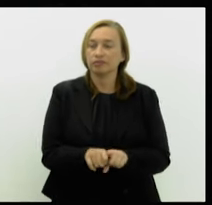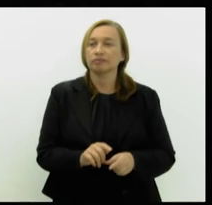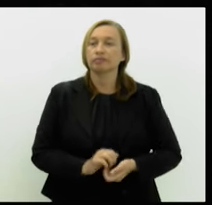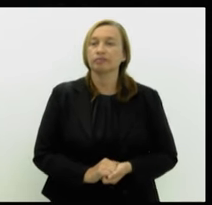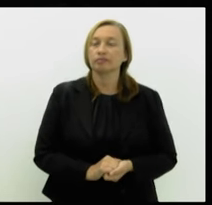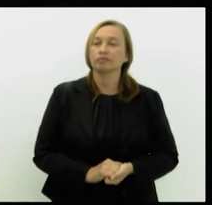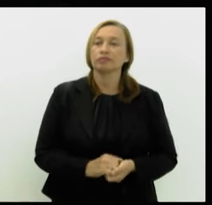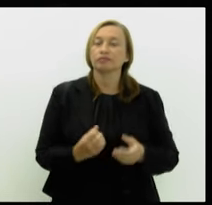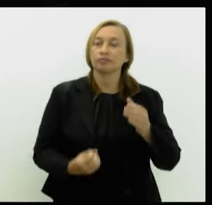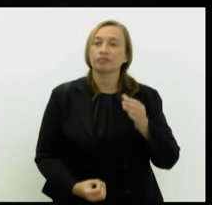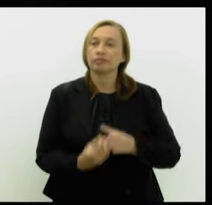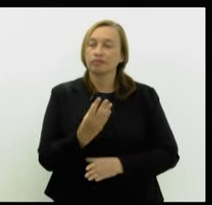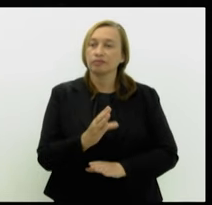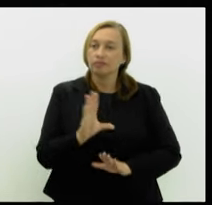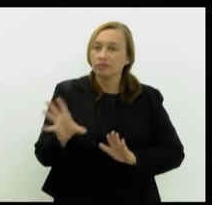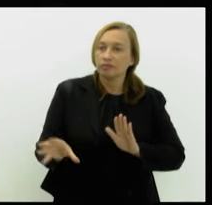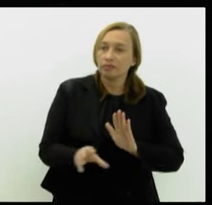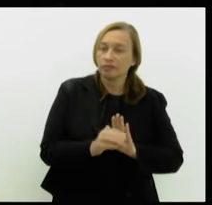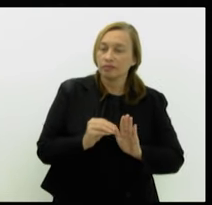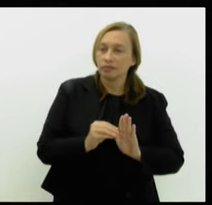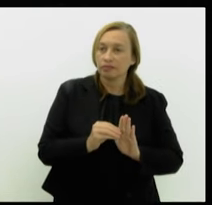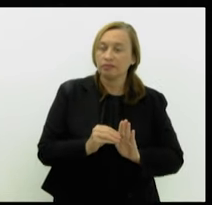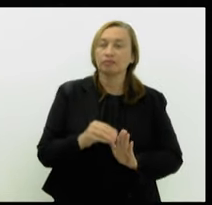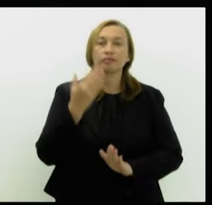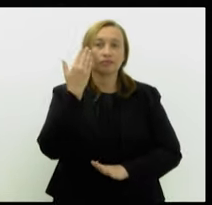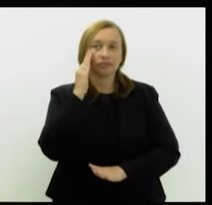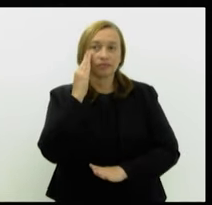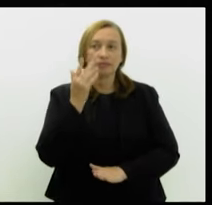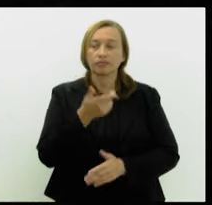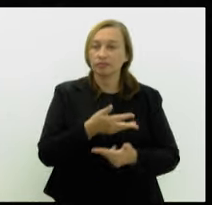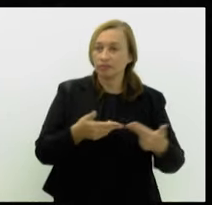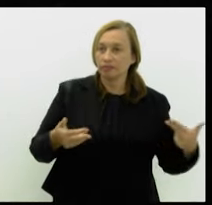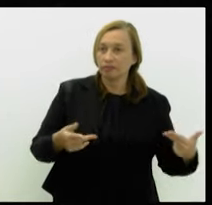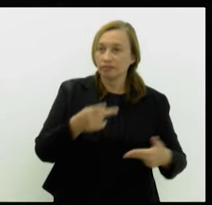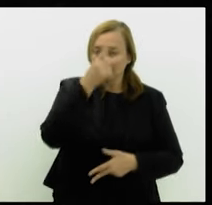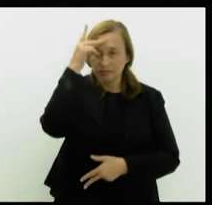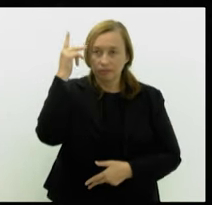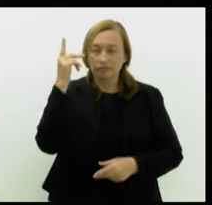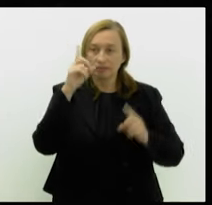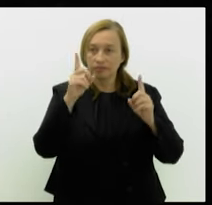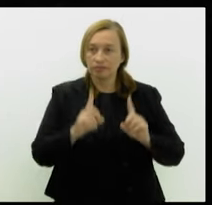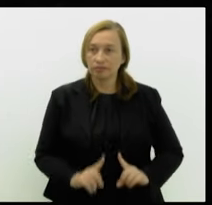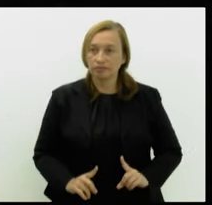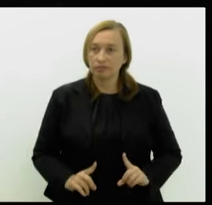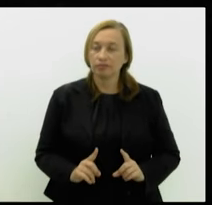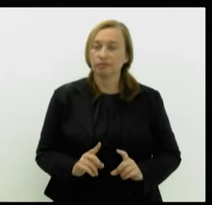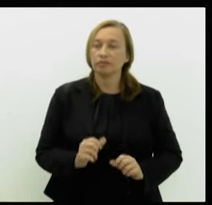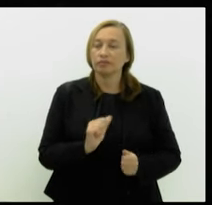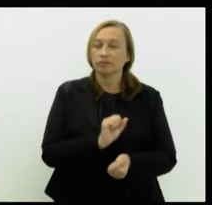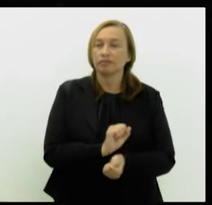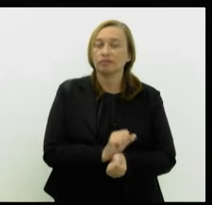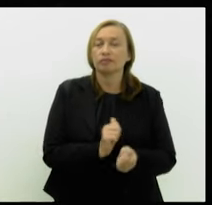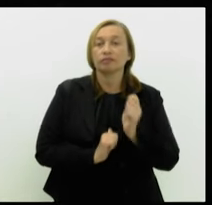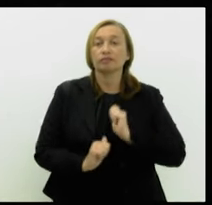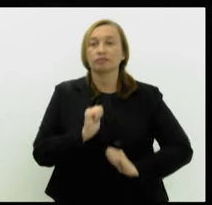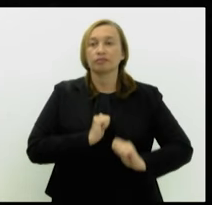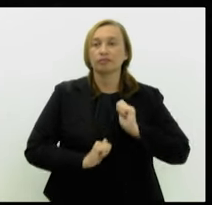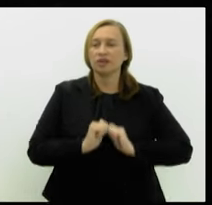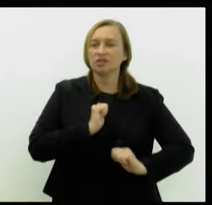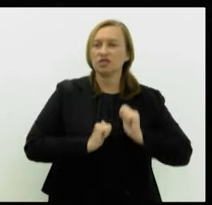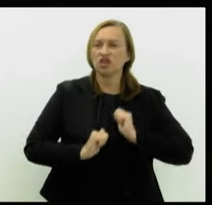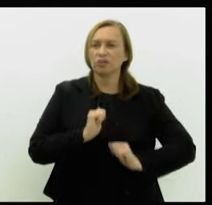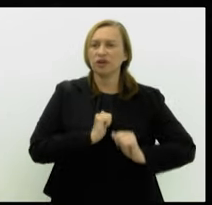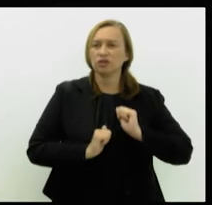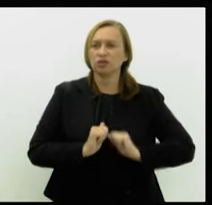emenda nesse sentido, mas eu retirei por entender que tem muitas pessoas com deficiência esperando de forma ansiosa que esse direito